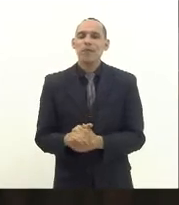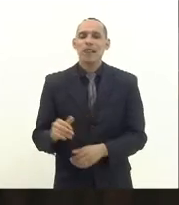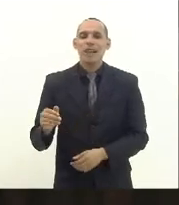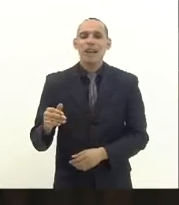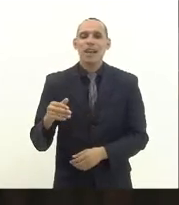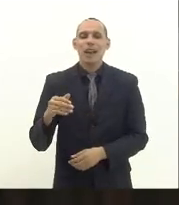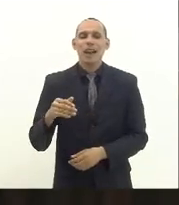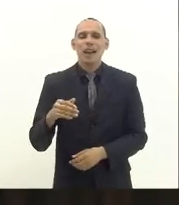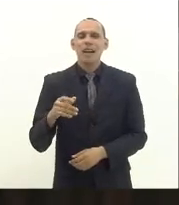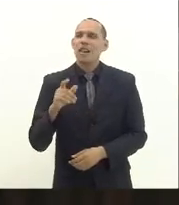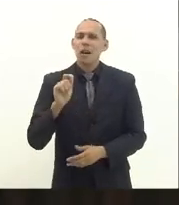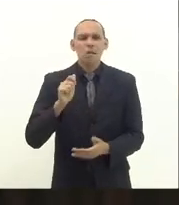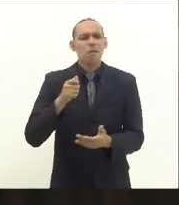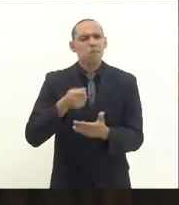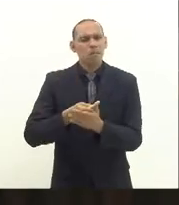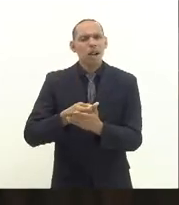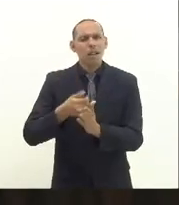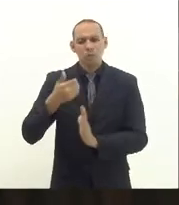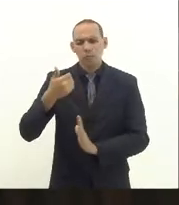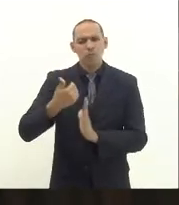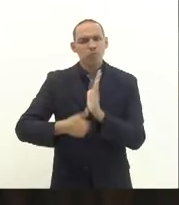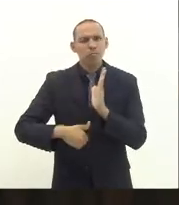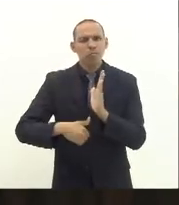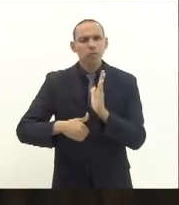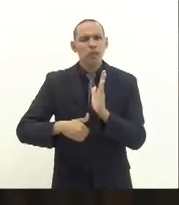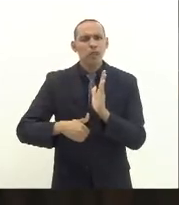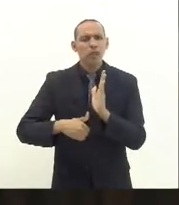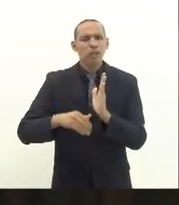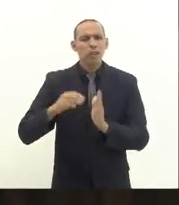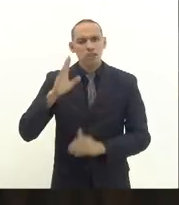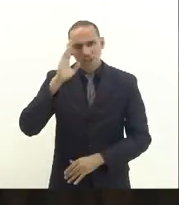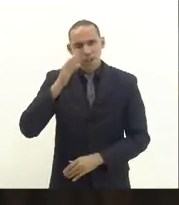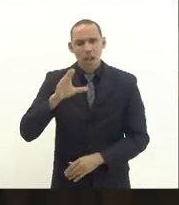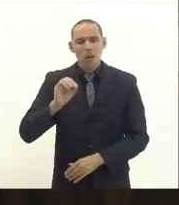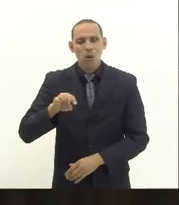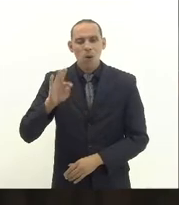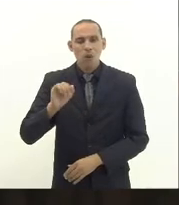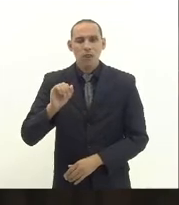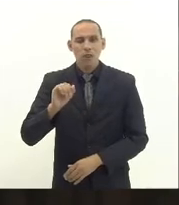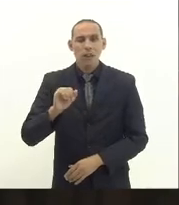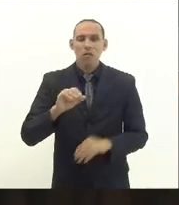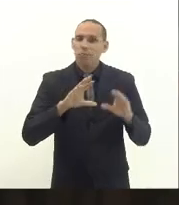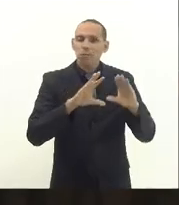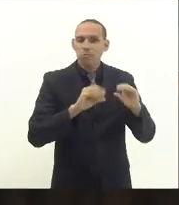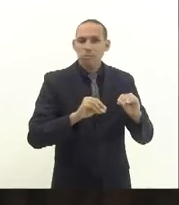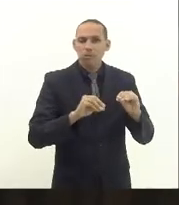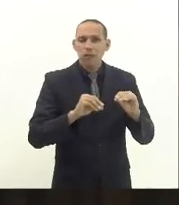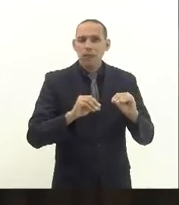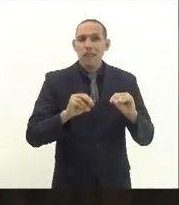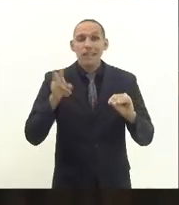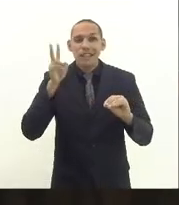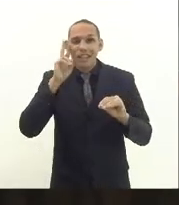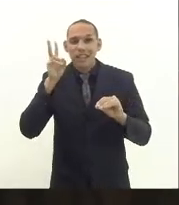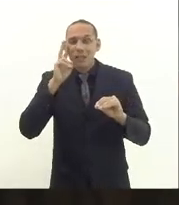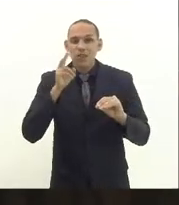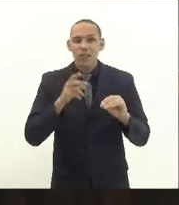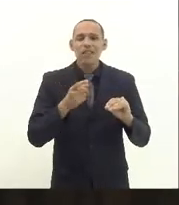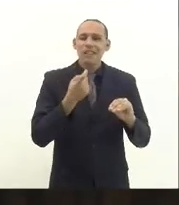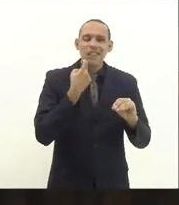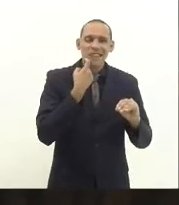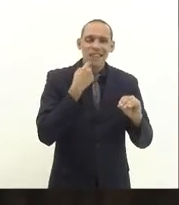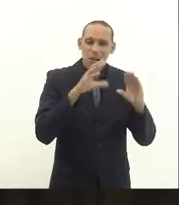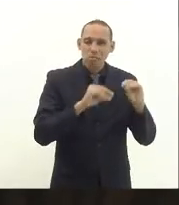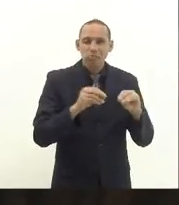conta se desligaram a energia na sexta só rede Galo na segunda com argumento de falta de pagamento que não era